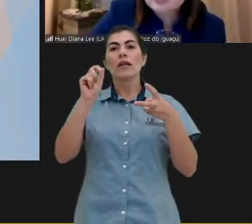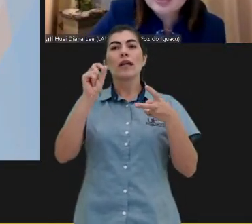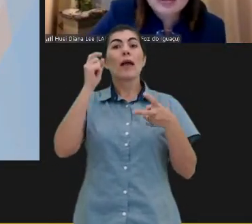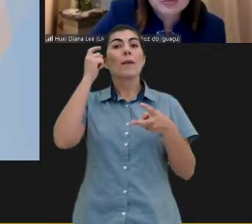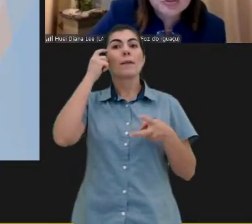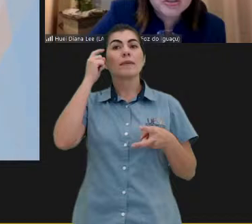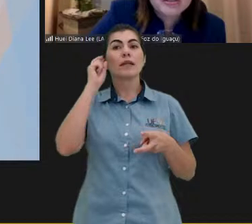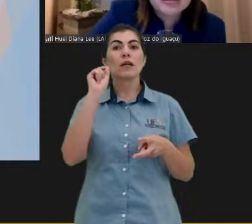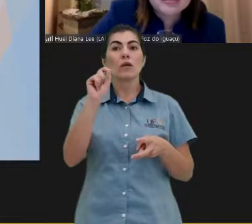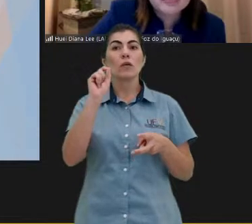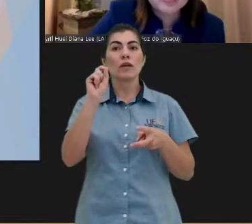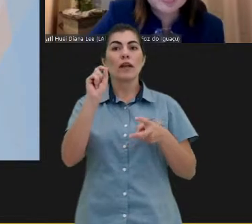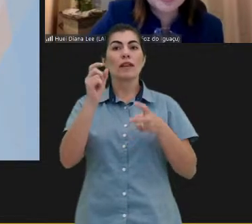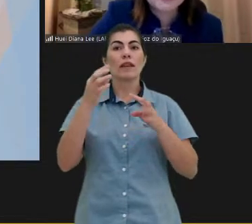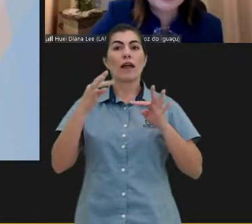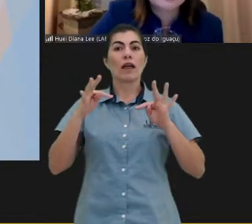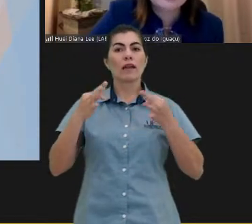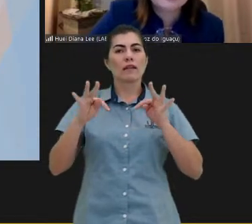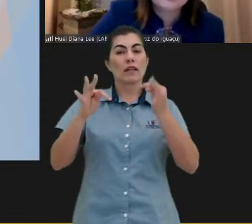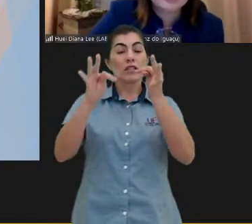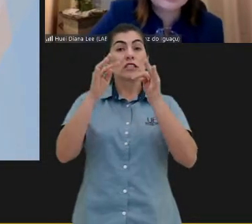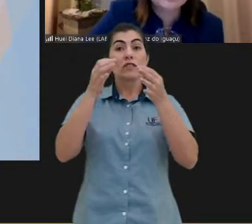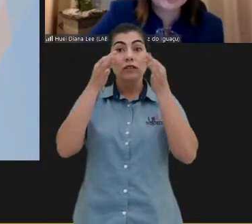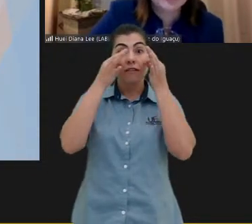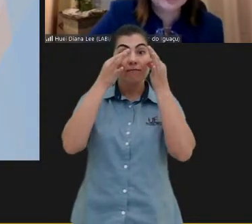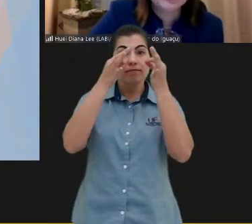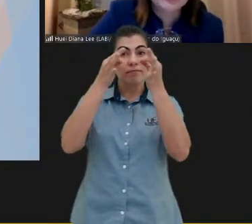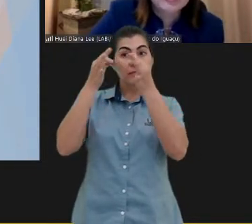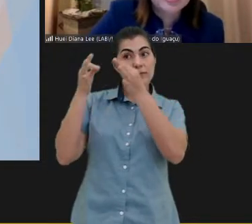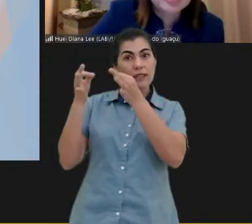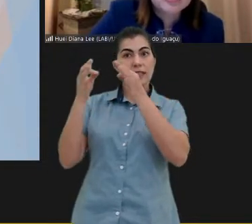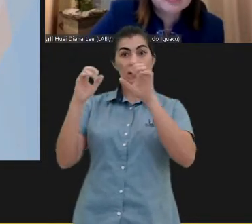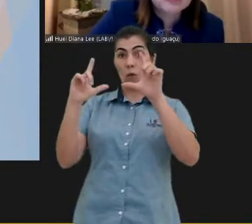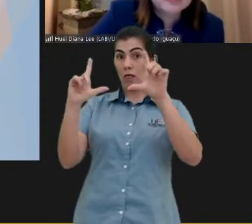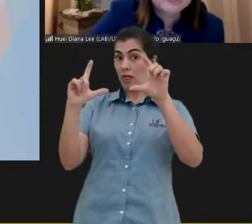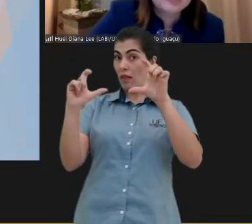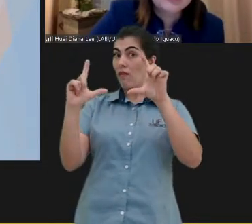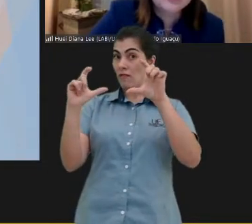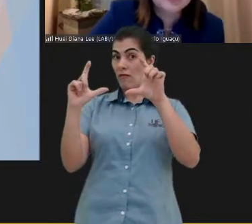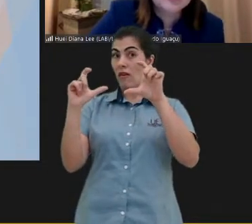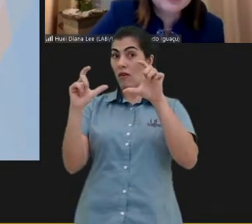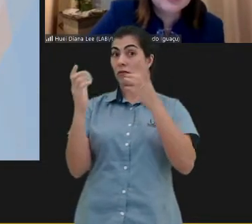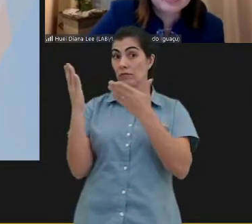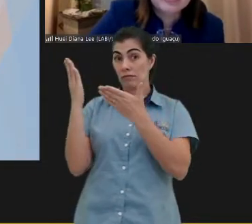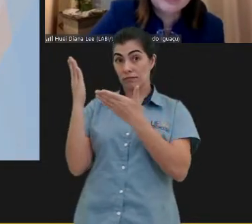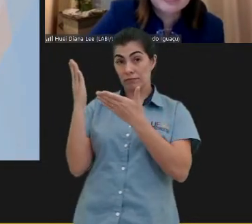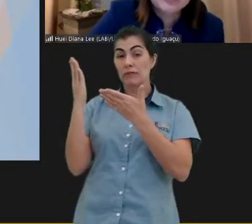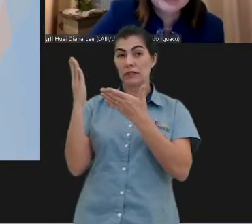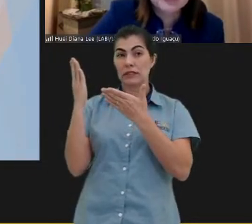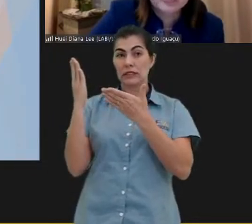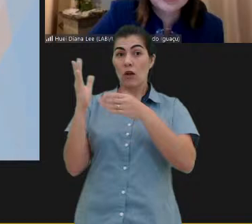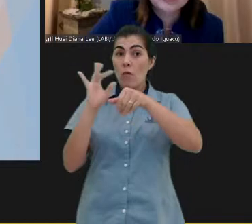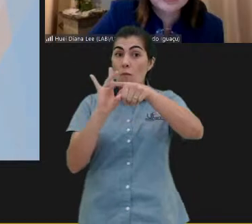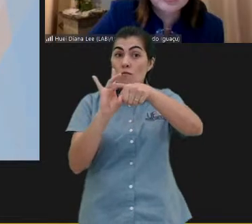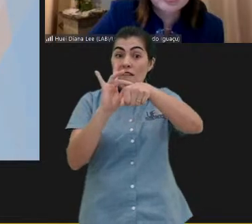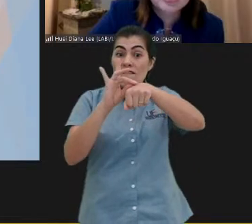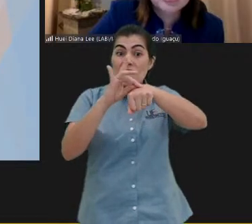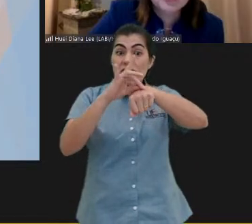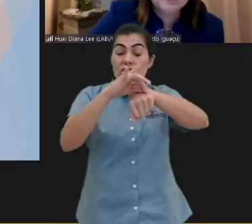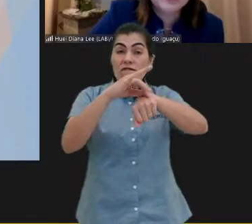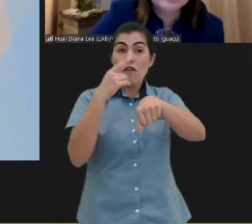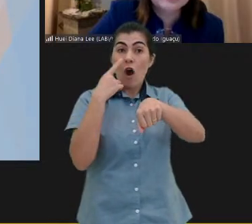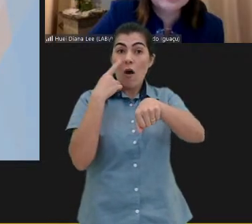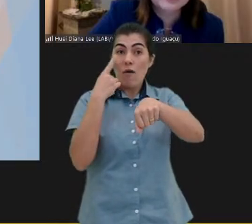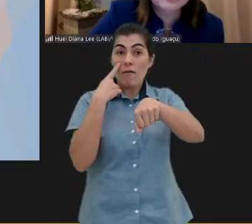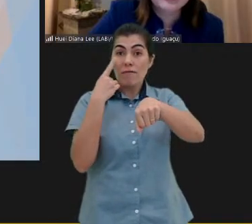da nanotecnologia. Se vocês prestarem atenção nessa foto, a gente vai ver que tem uma formiga, de fato, e a gente